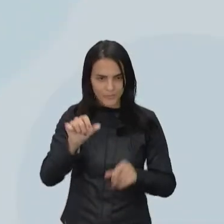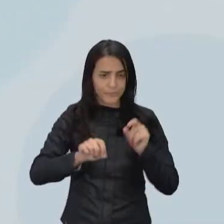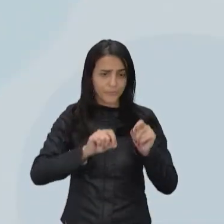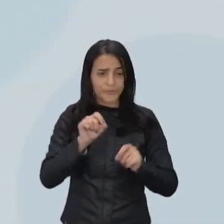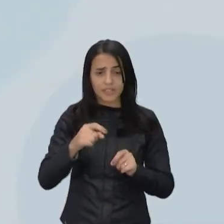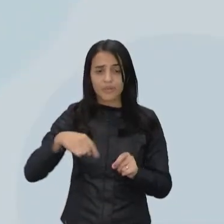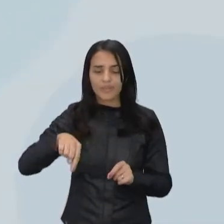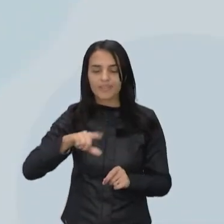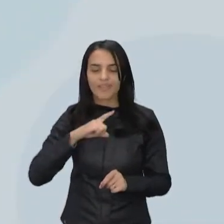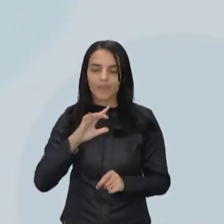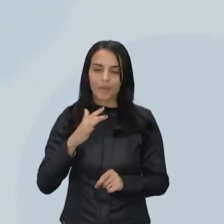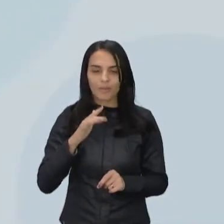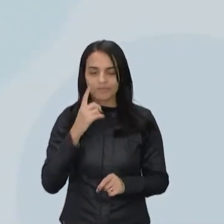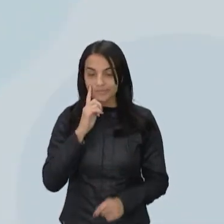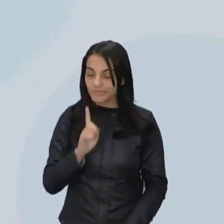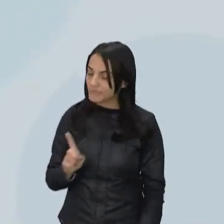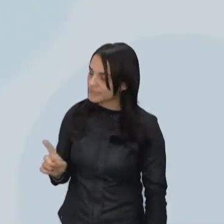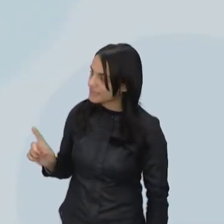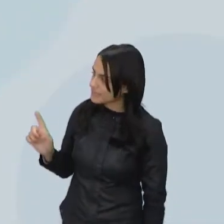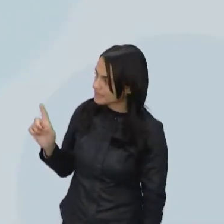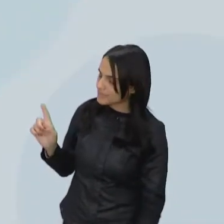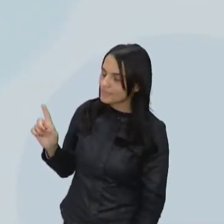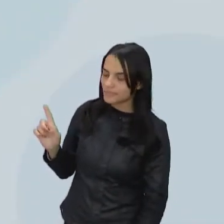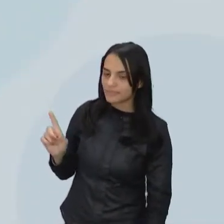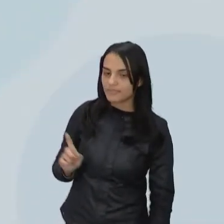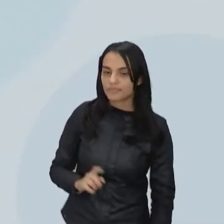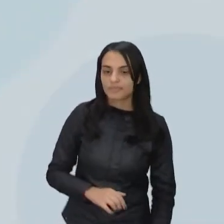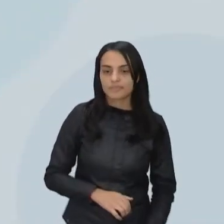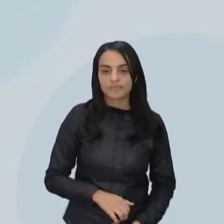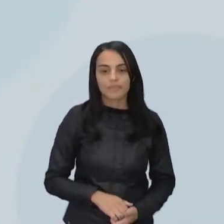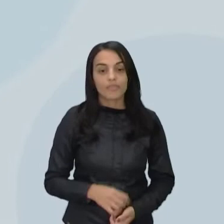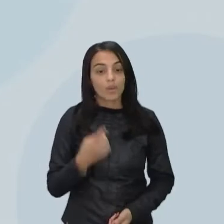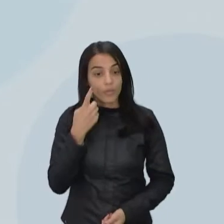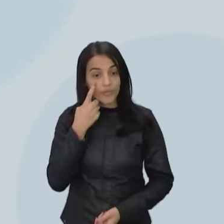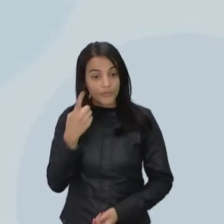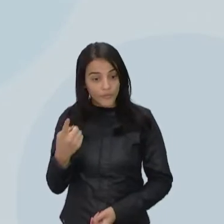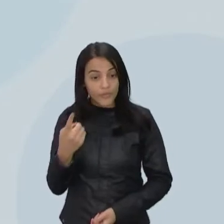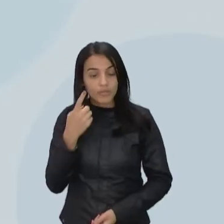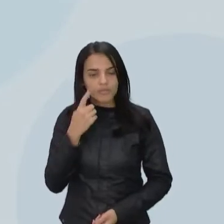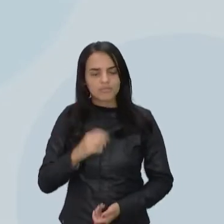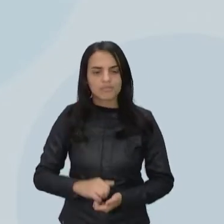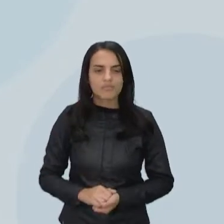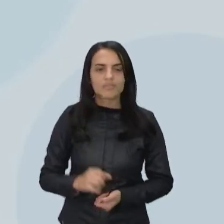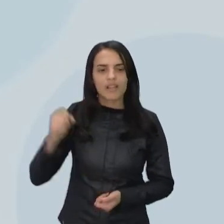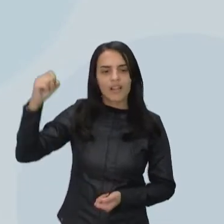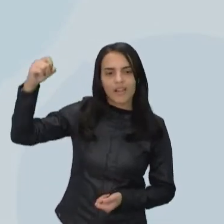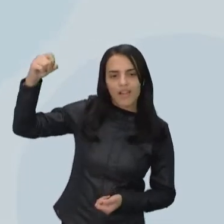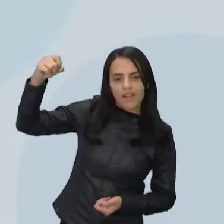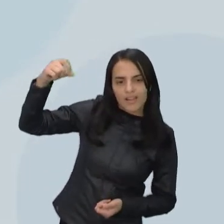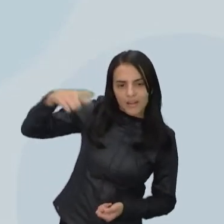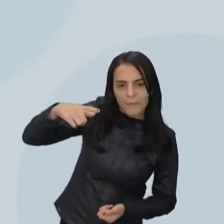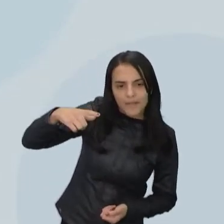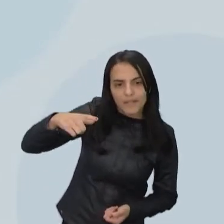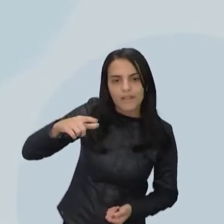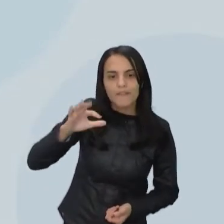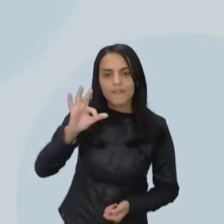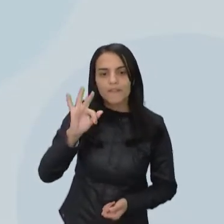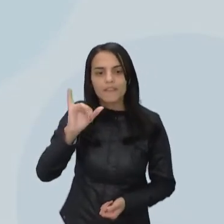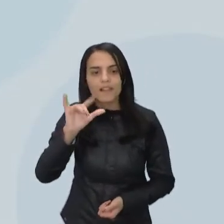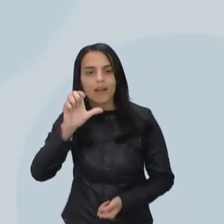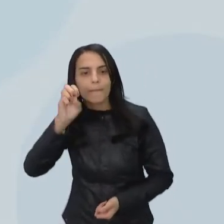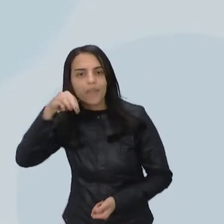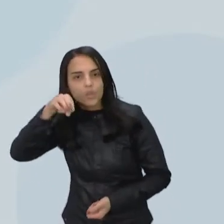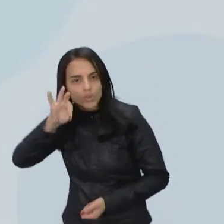gente tem mais ou menos aí sistematizado, já num comparativo. A gente viu na lâmpada incandescente de filamento, que é aquela